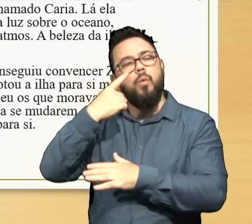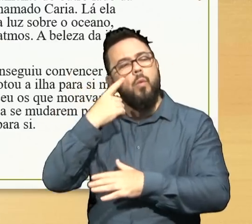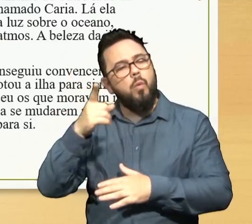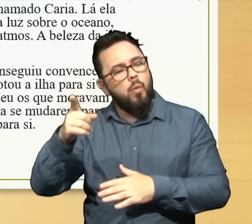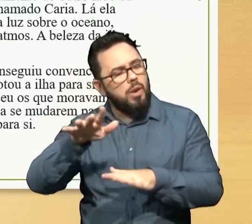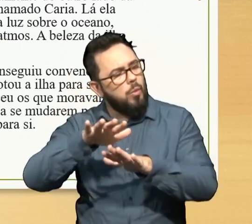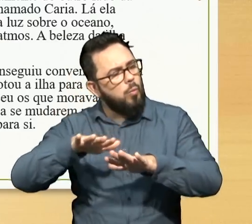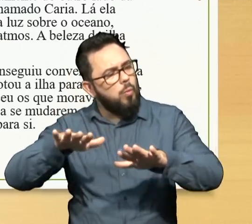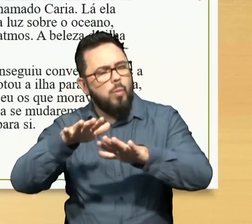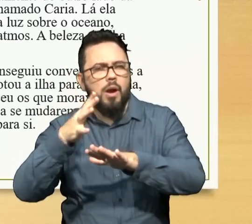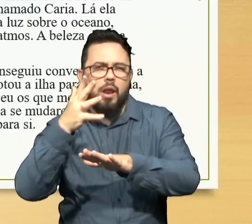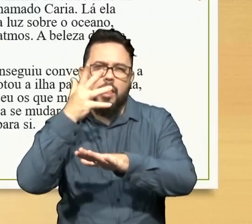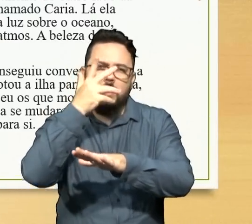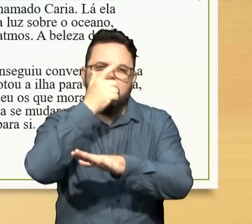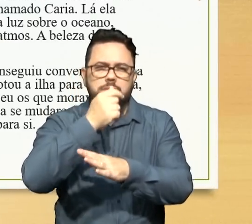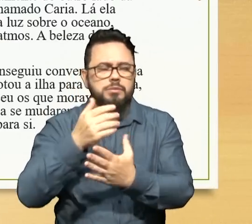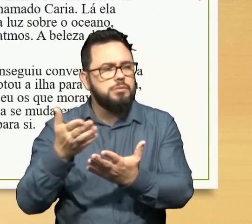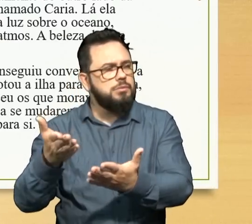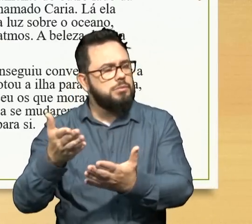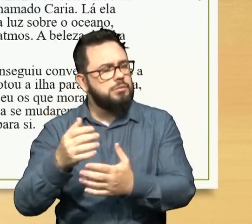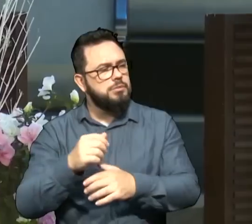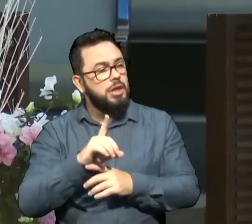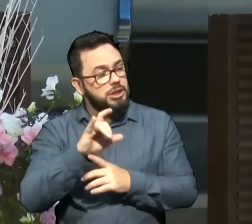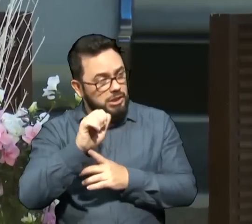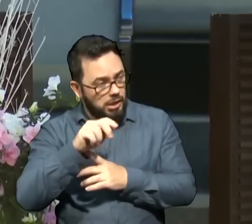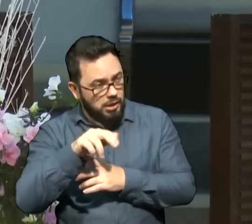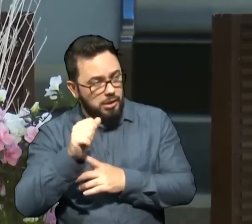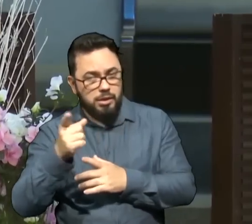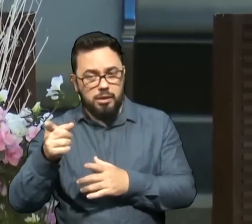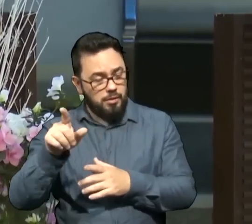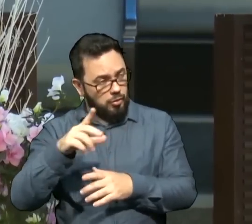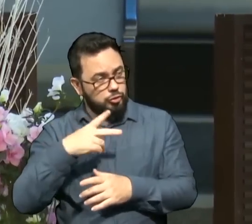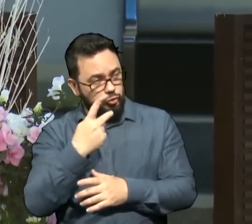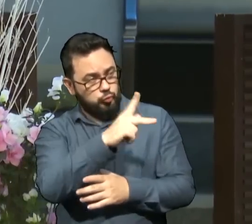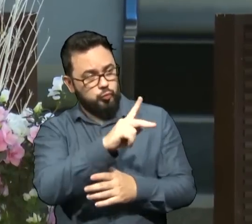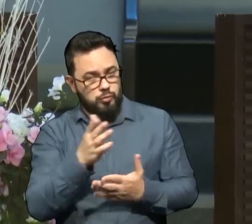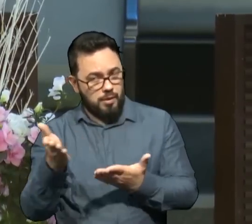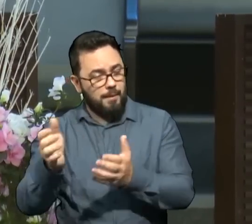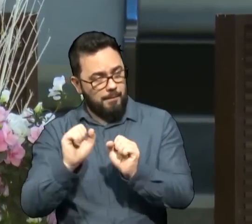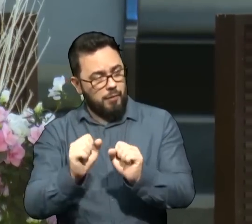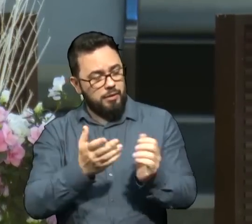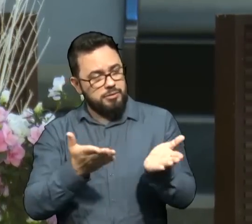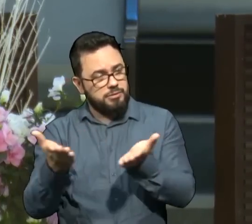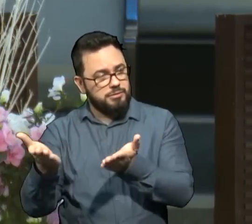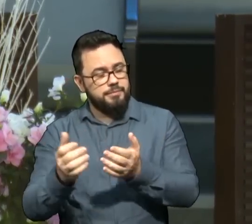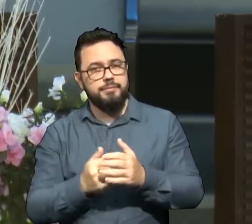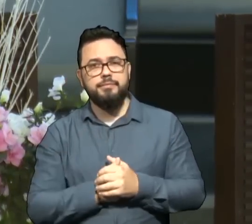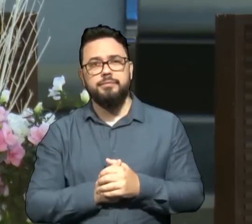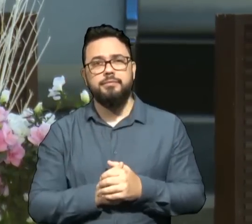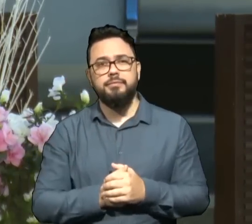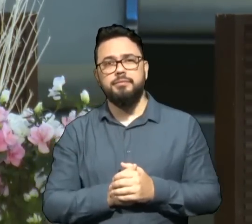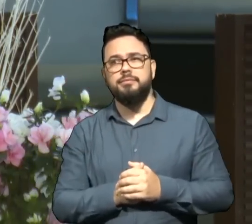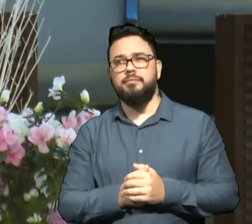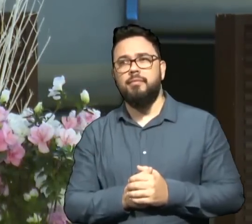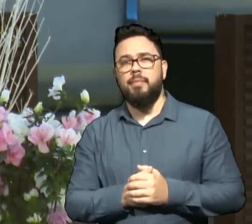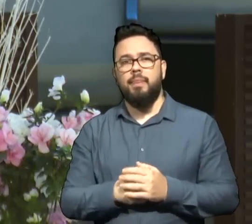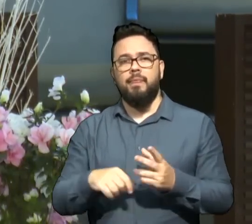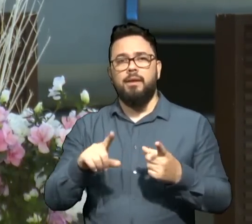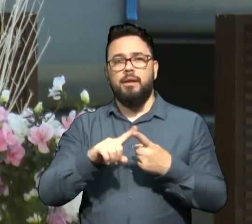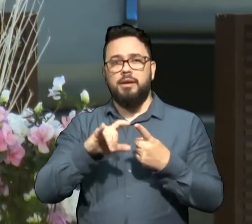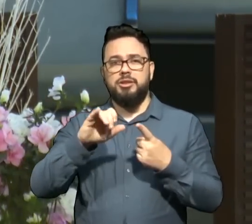essa ilha é linda Diana essa Ilha pode ser sua então Diana Selene e